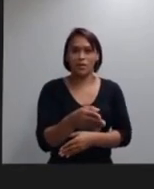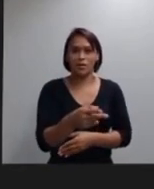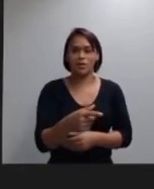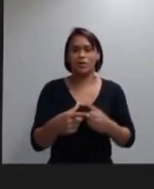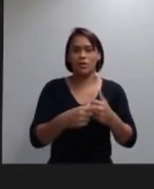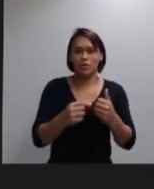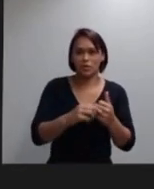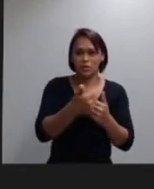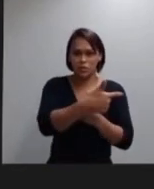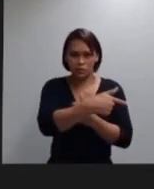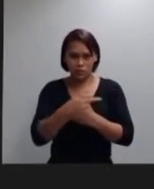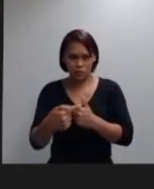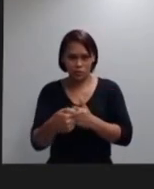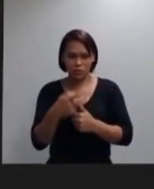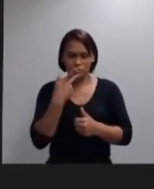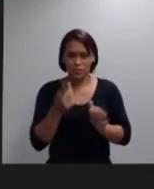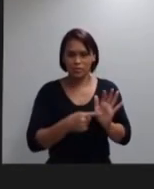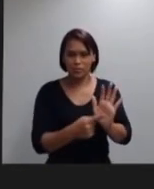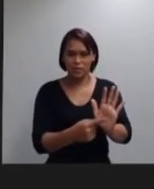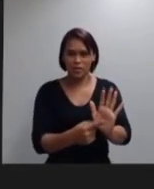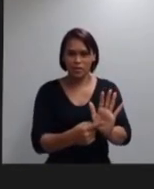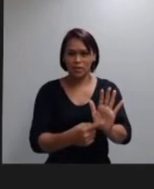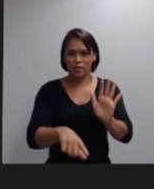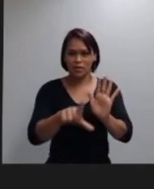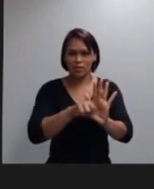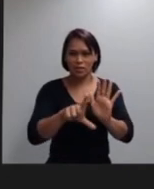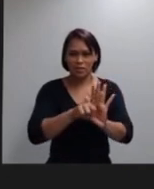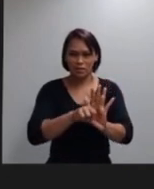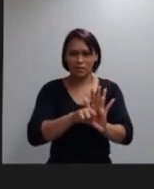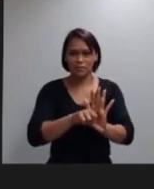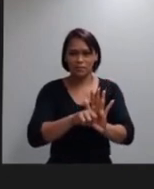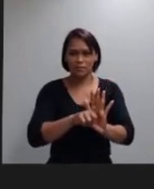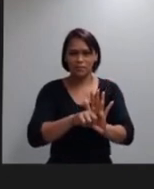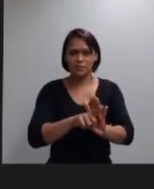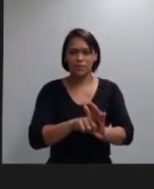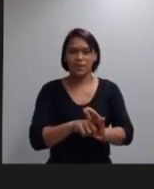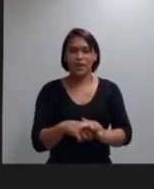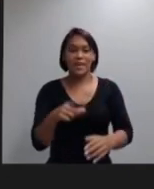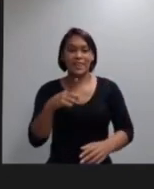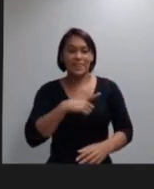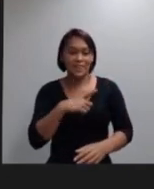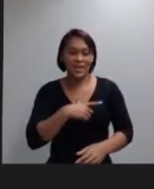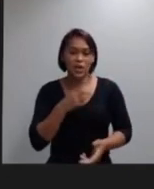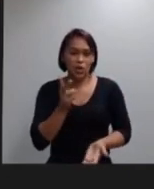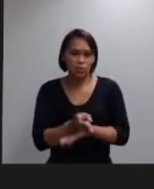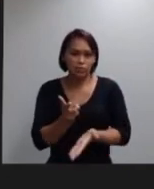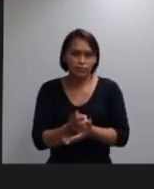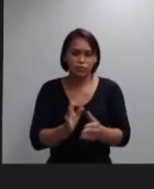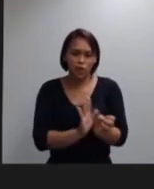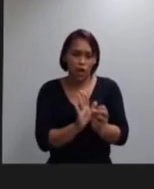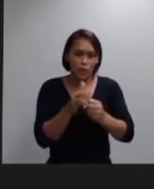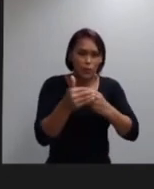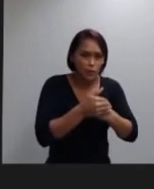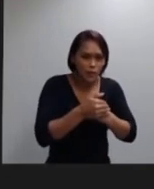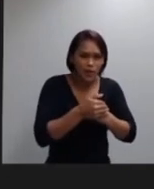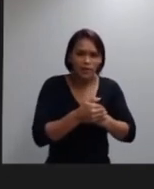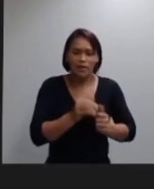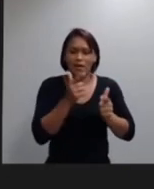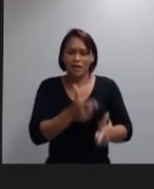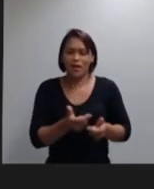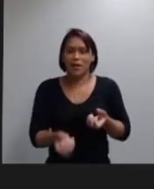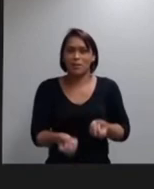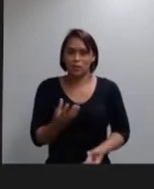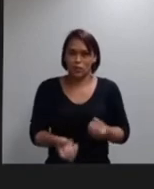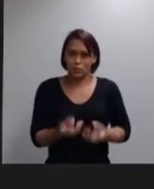e manter a renovação periódica o ministro ressaltou também que o desembargador não apresentou o registro prévio da